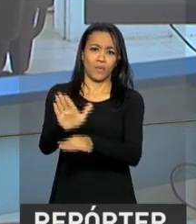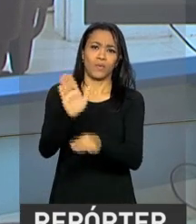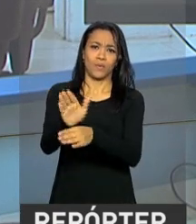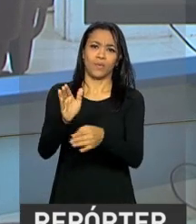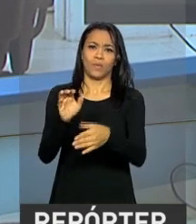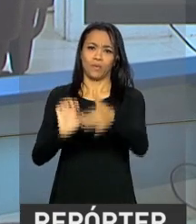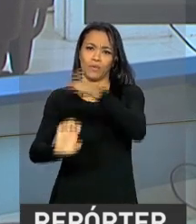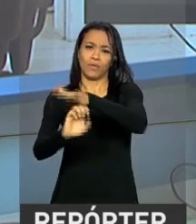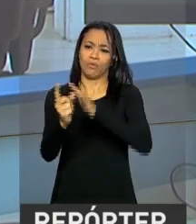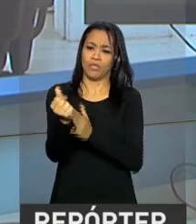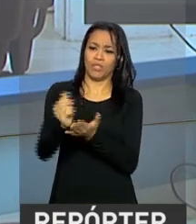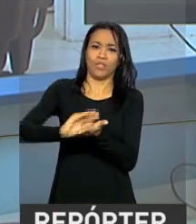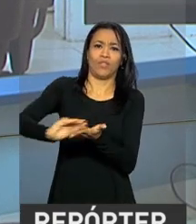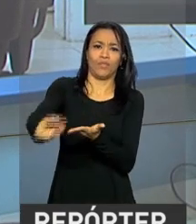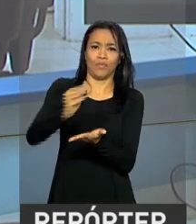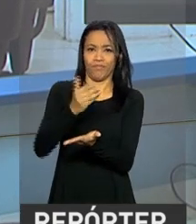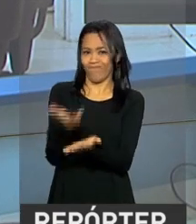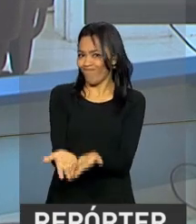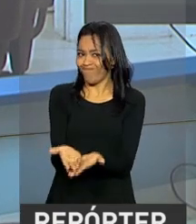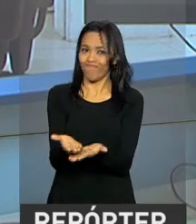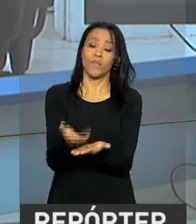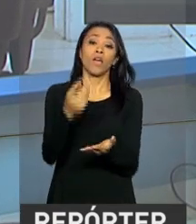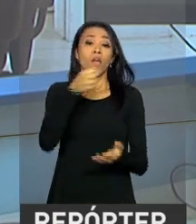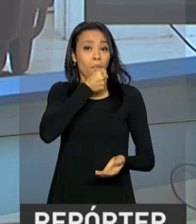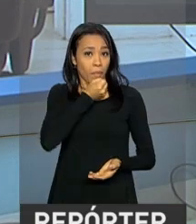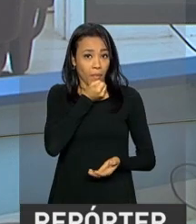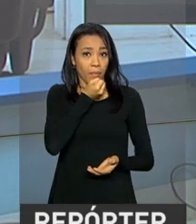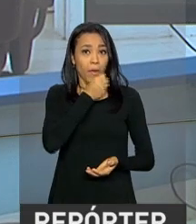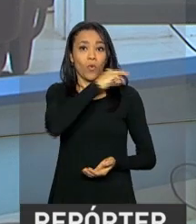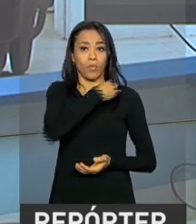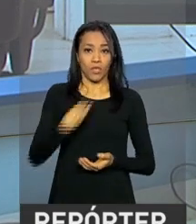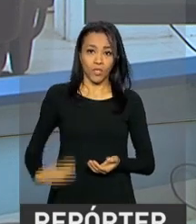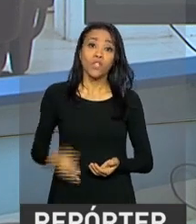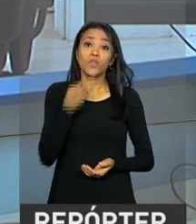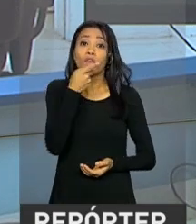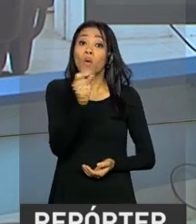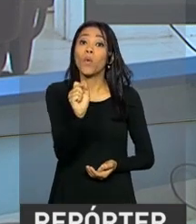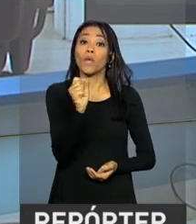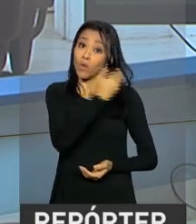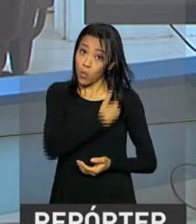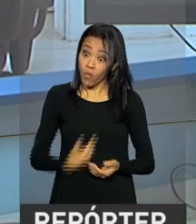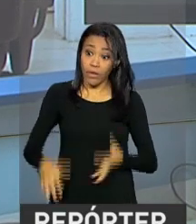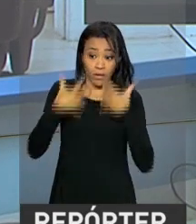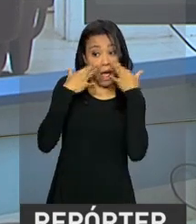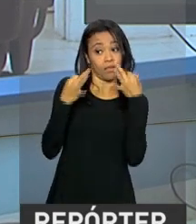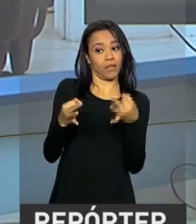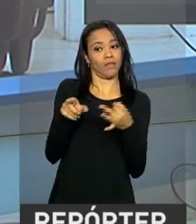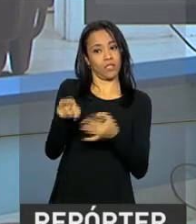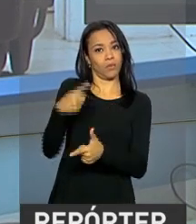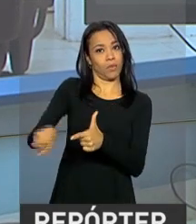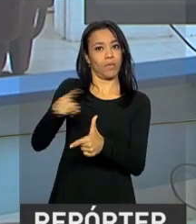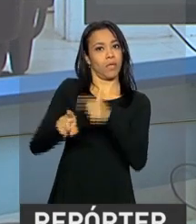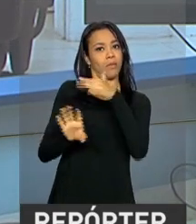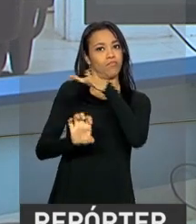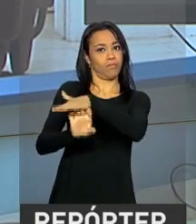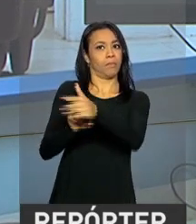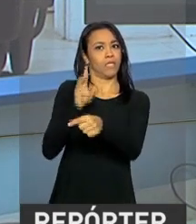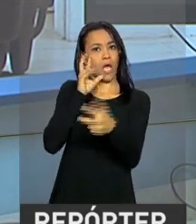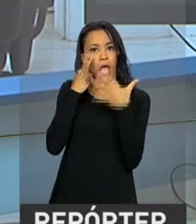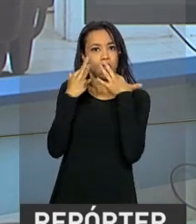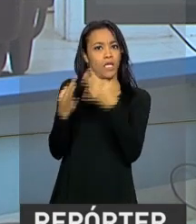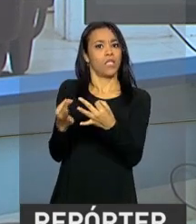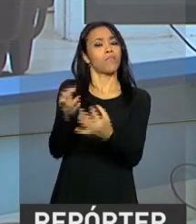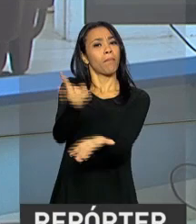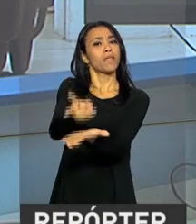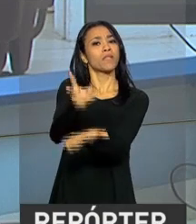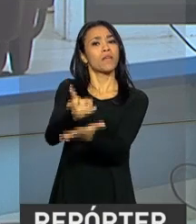de telefonia Oi. Em conversa com jornalistas, o ministro disse que o governo está atento ao caso e com a preservação dos empregos